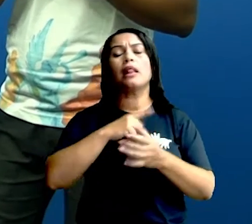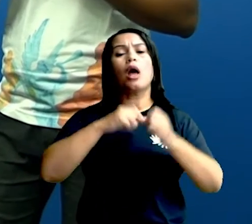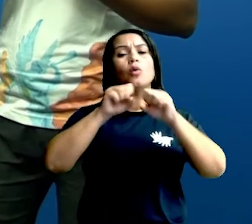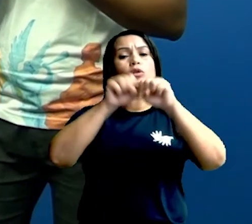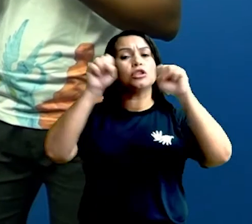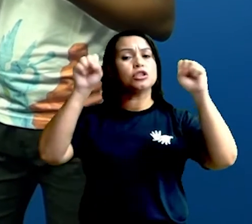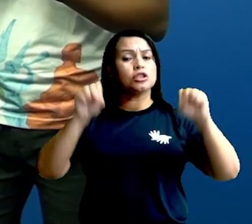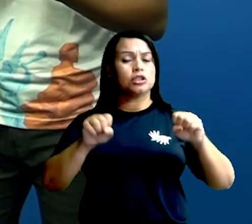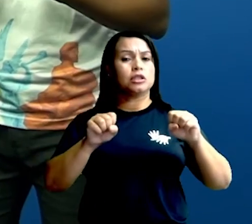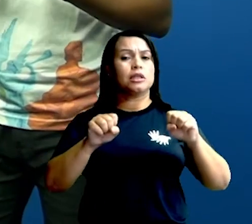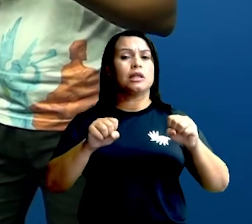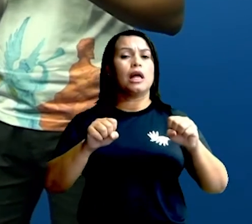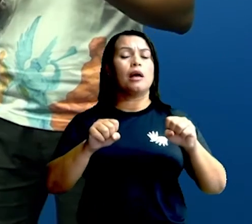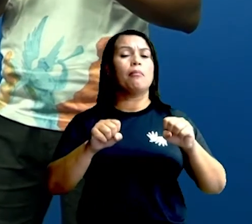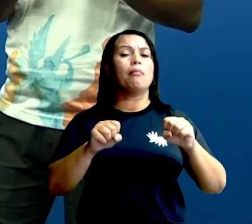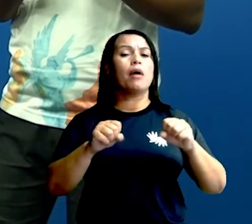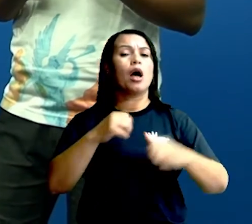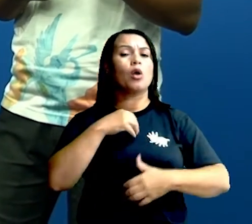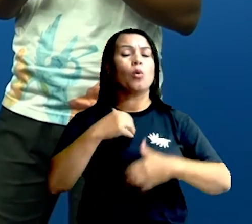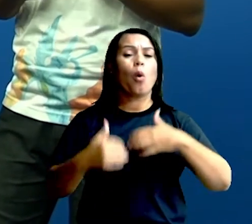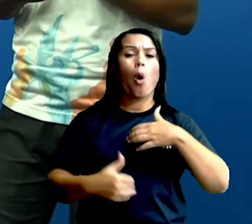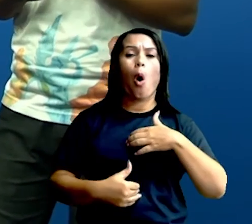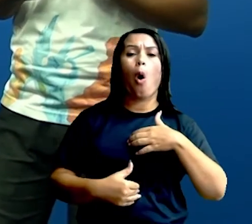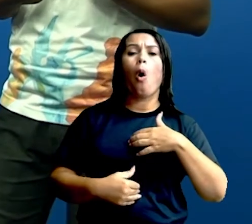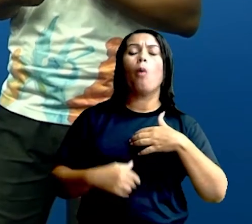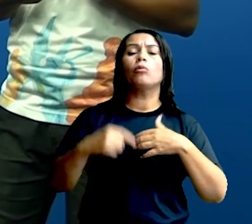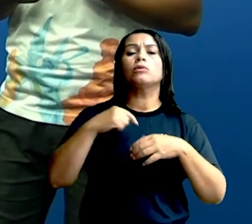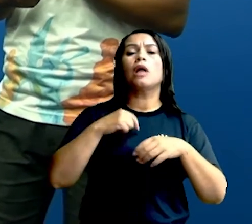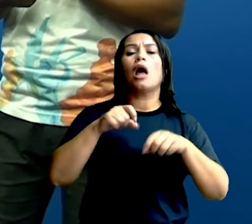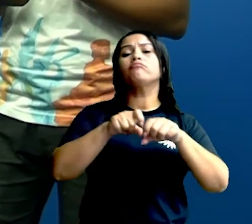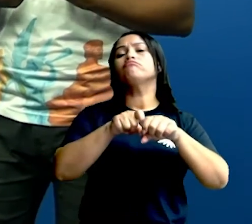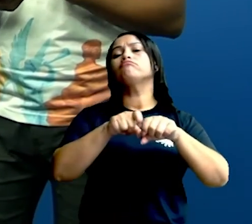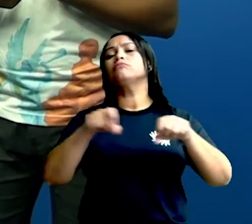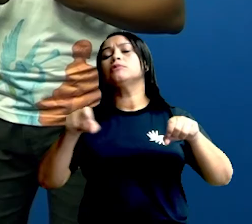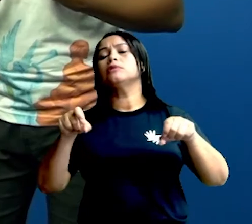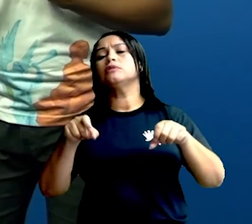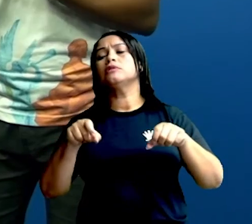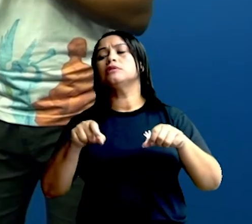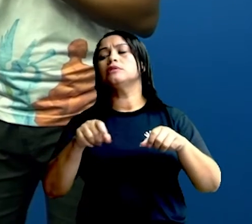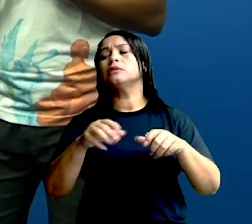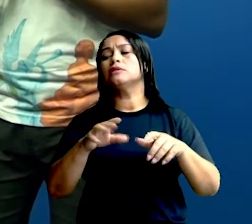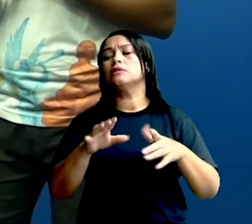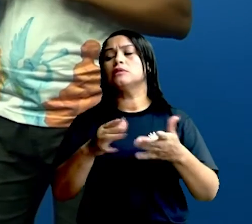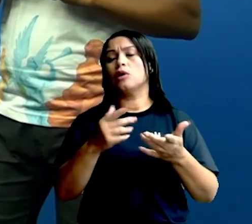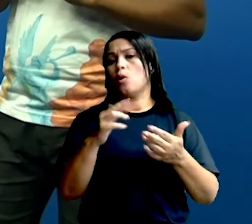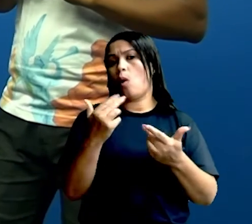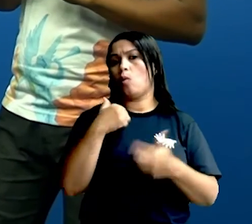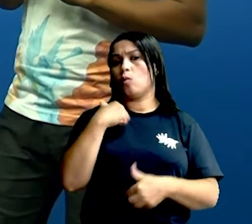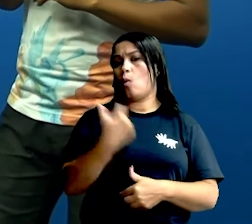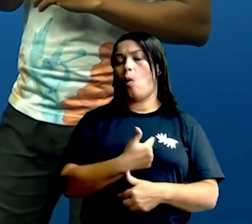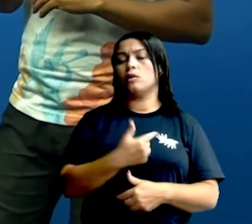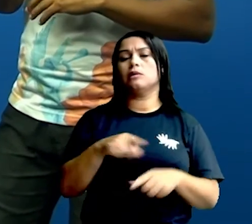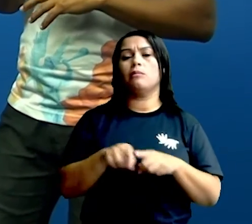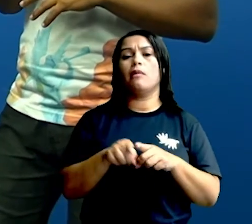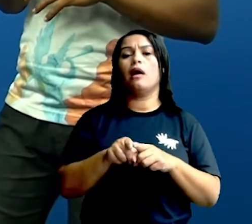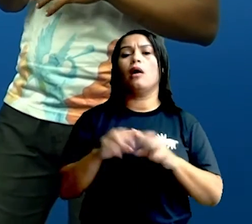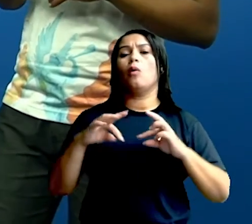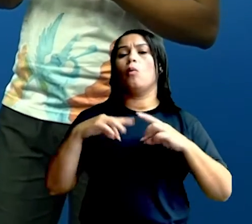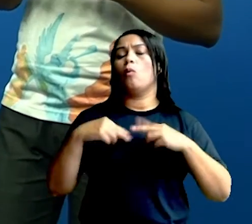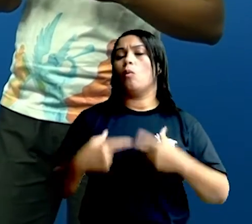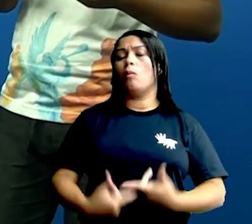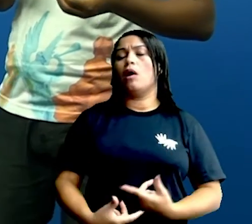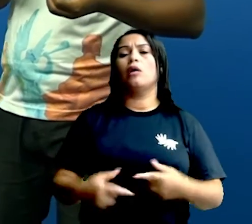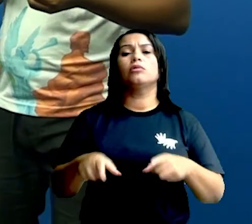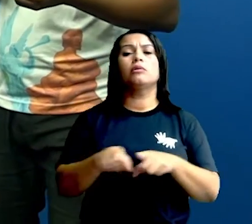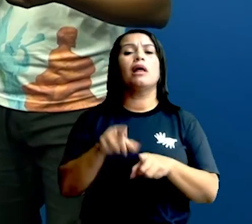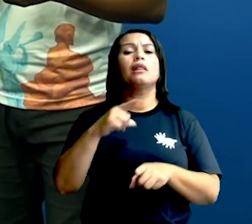corpo um sistema radial, não possuem um sistema simétrico bilateral, por exemplo, como nós humanos. Eles possuem uma